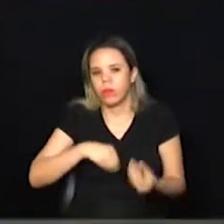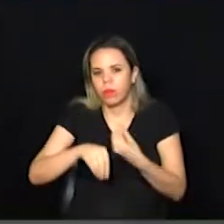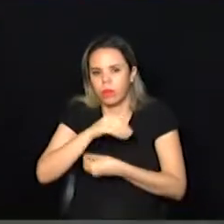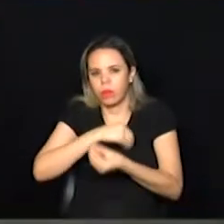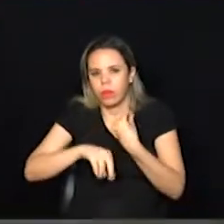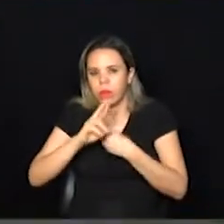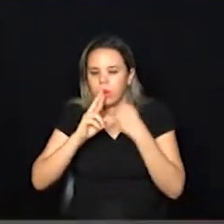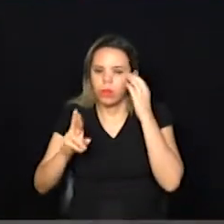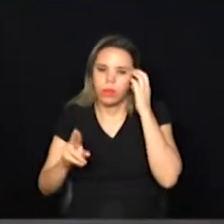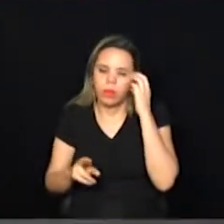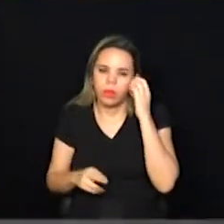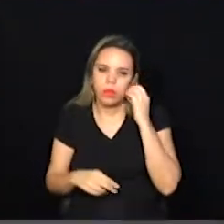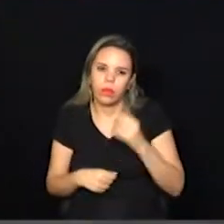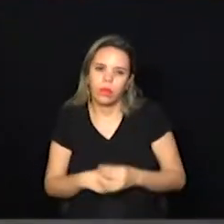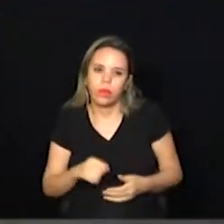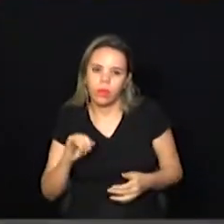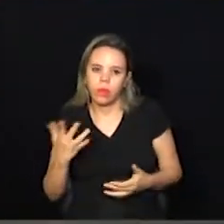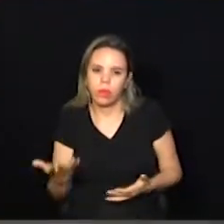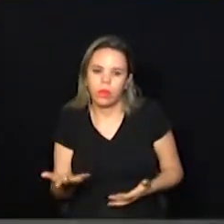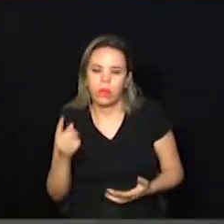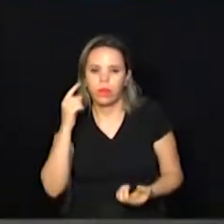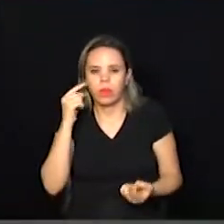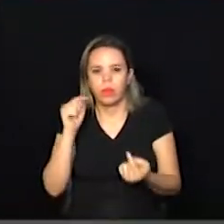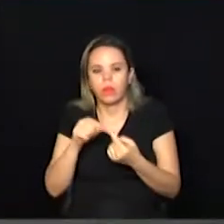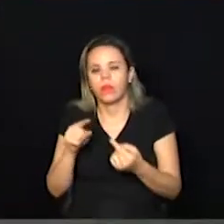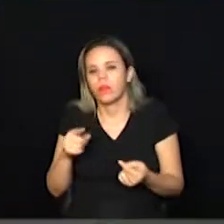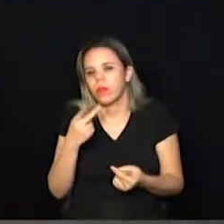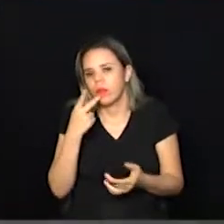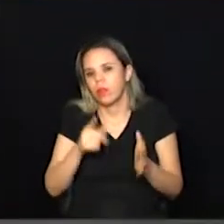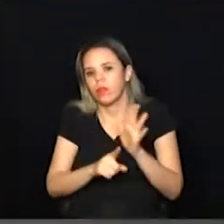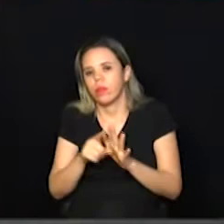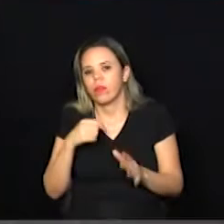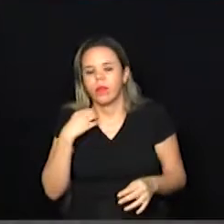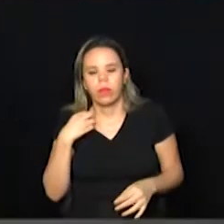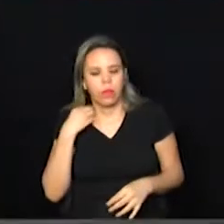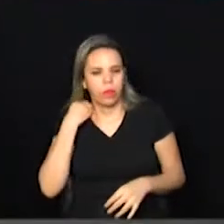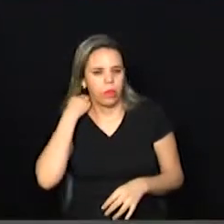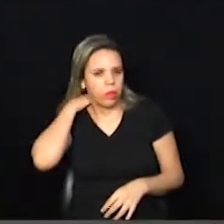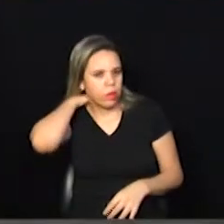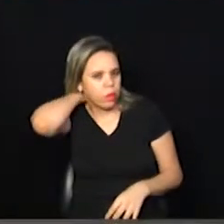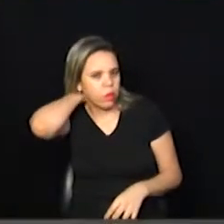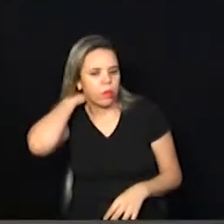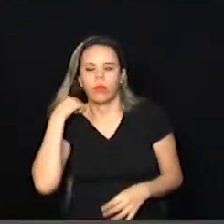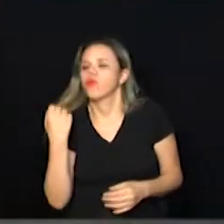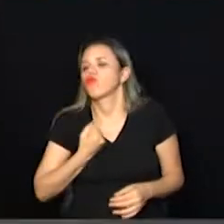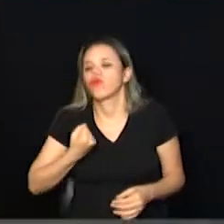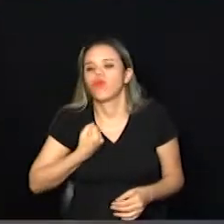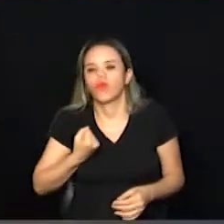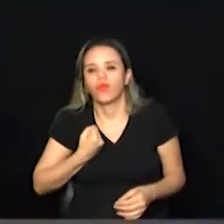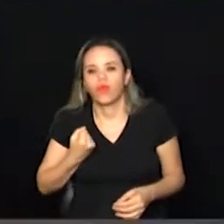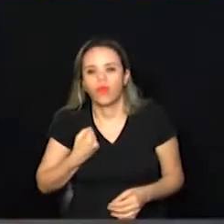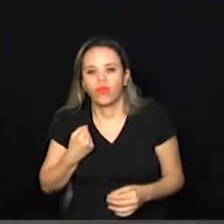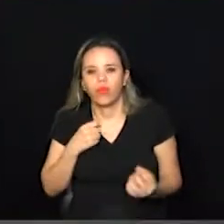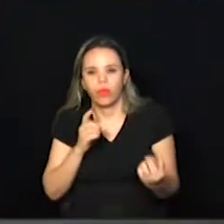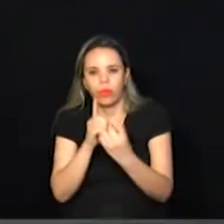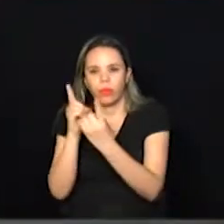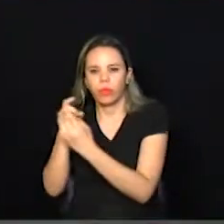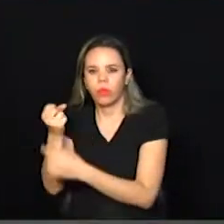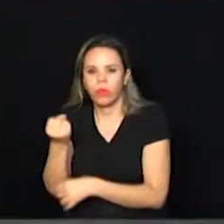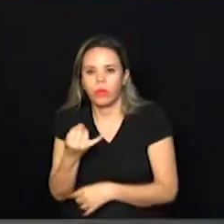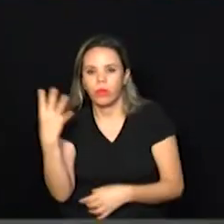aqui para a gente não ficar. Se isso é o ideal, e aí o senhor tinha perguntado dos números dos atendimentos,